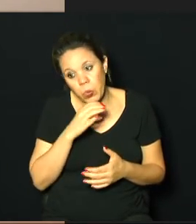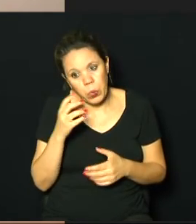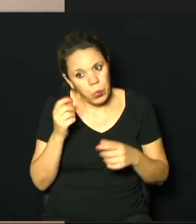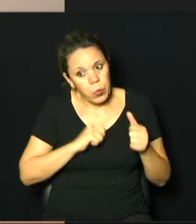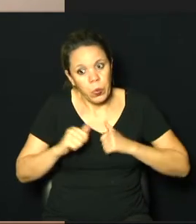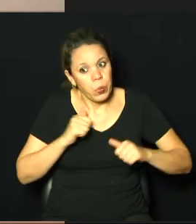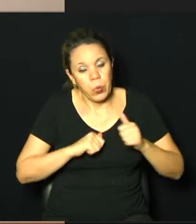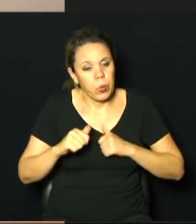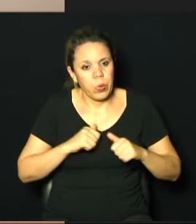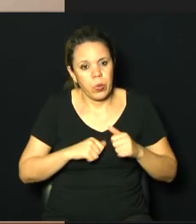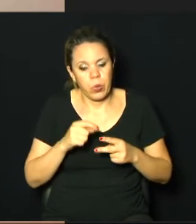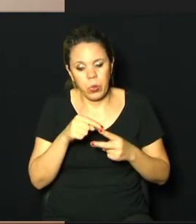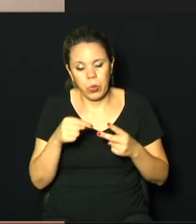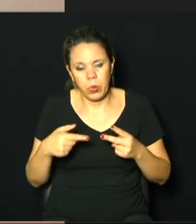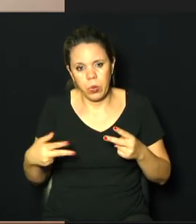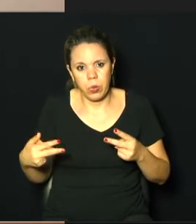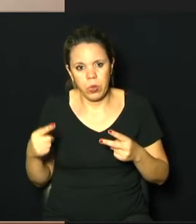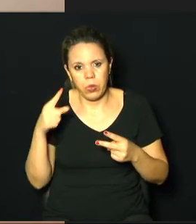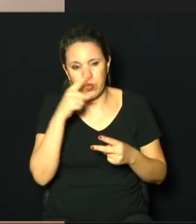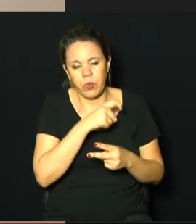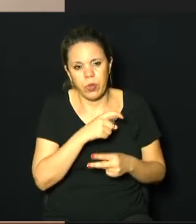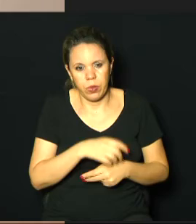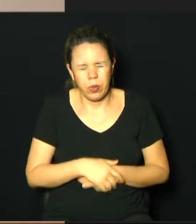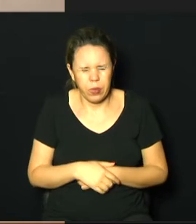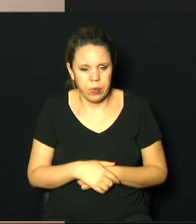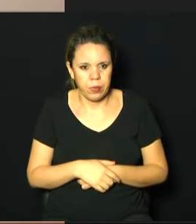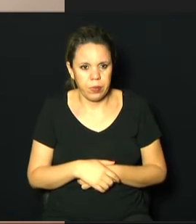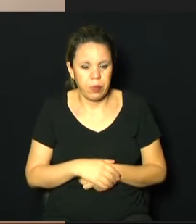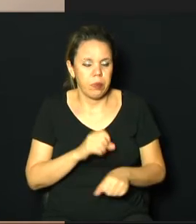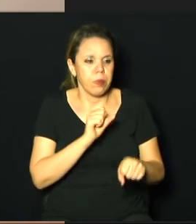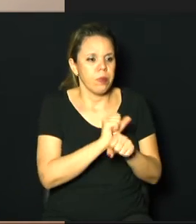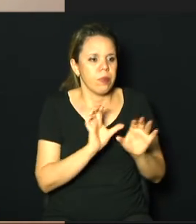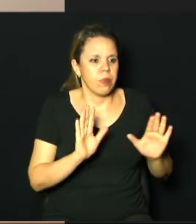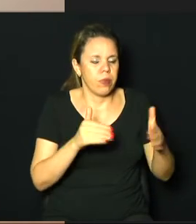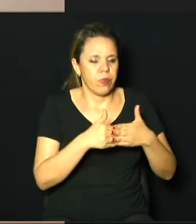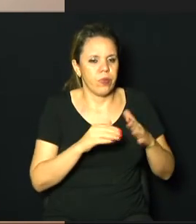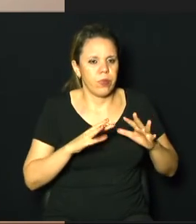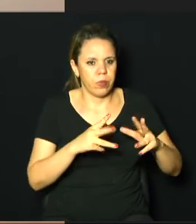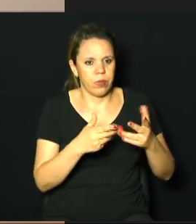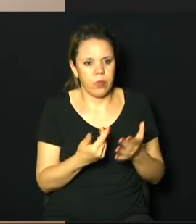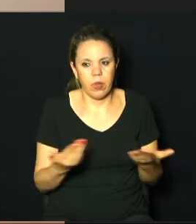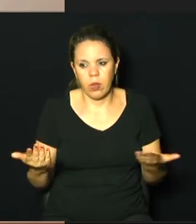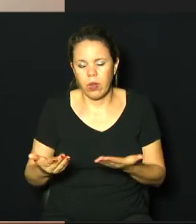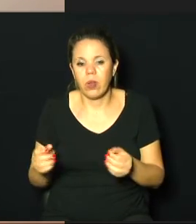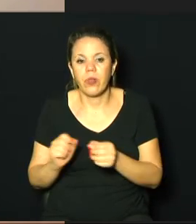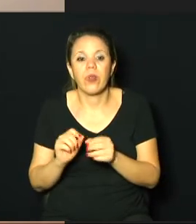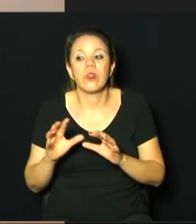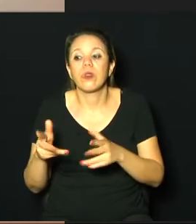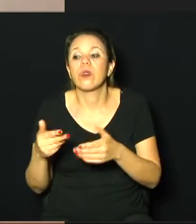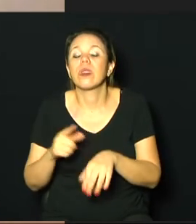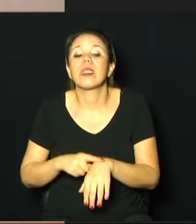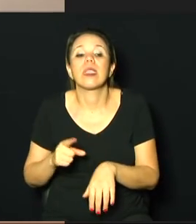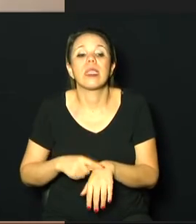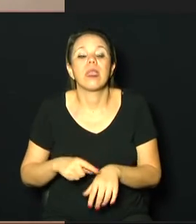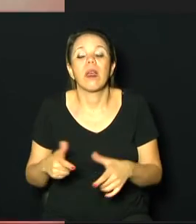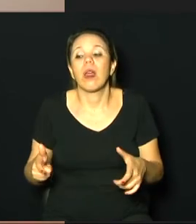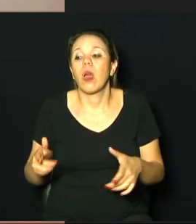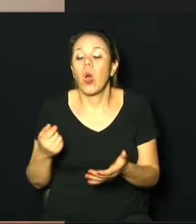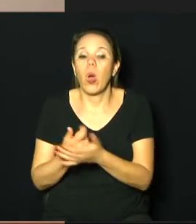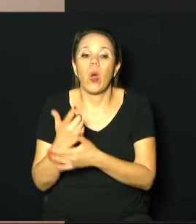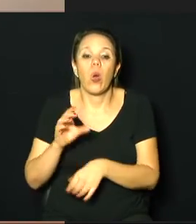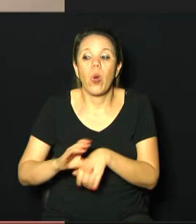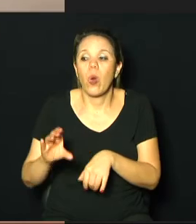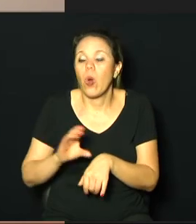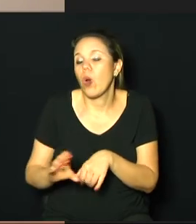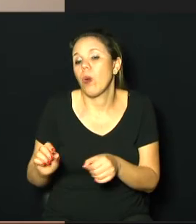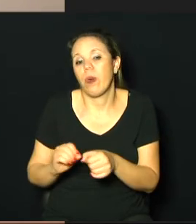como foi, porque foram duas situações bruscas, né? Para tudo, fecha tudo, e agora o que eu faço com tudo isso de tempo? Então eu saio comprando curso,